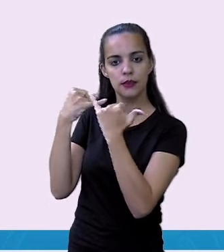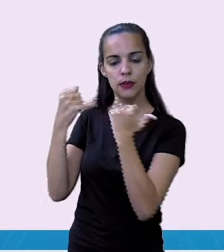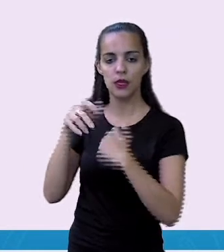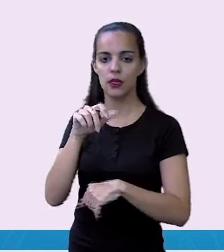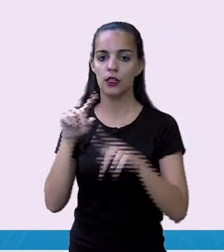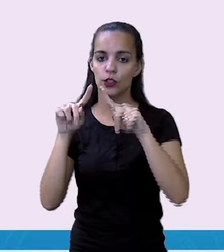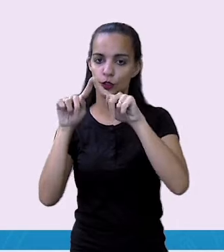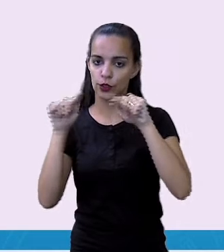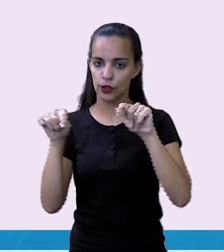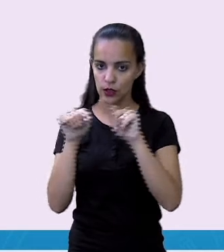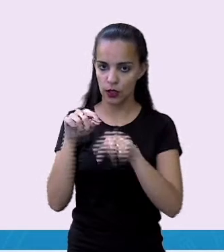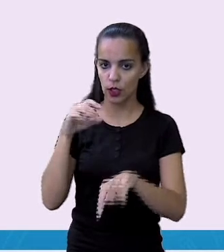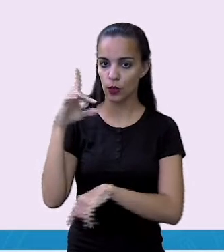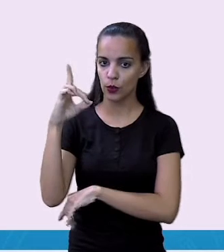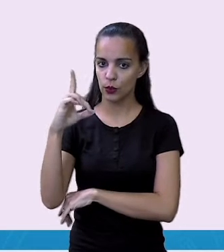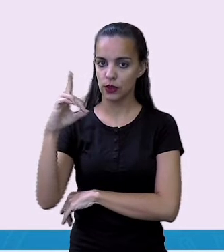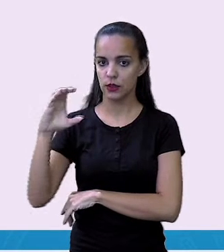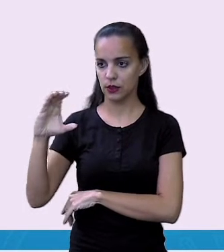DCE.